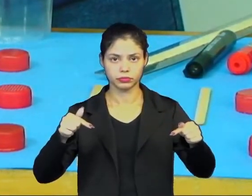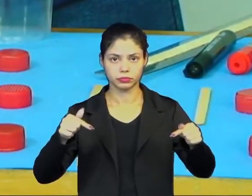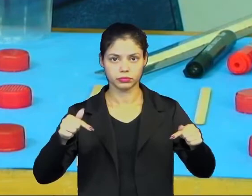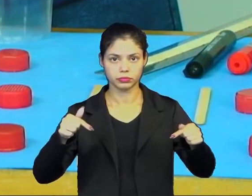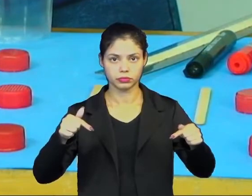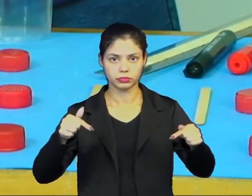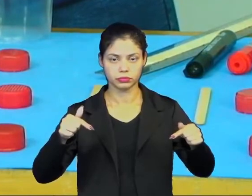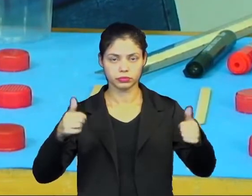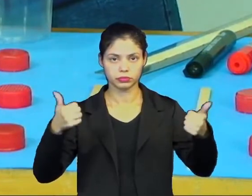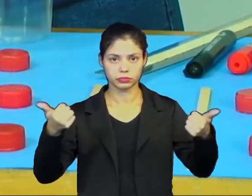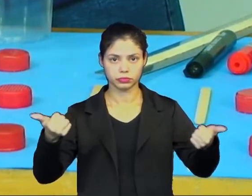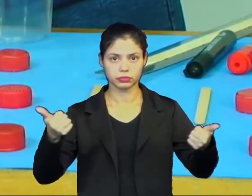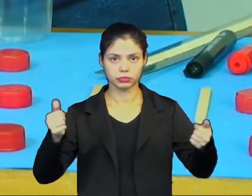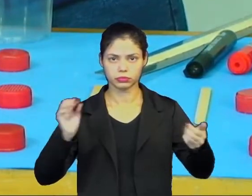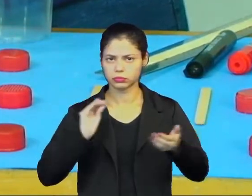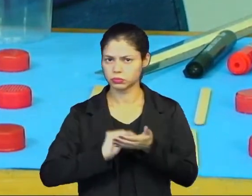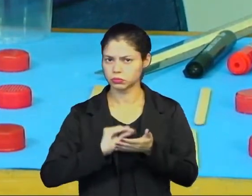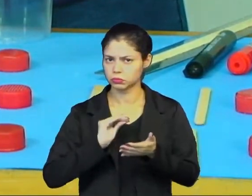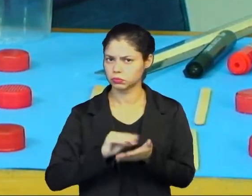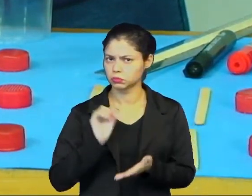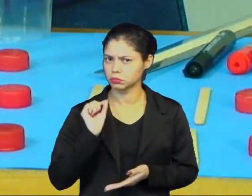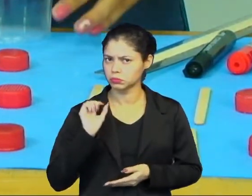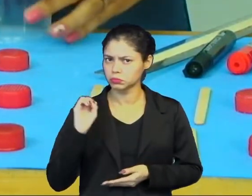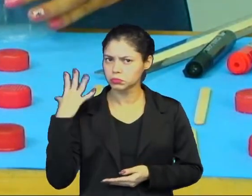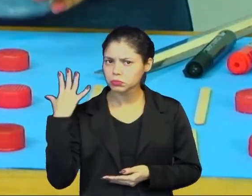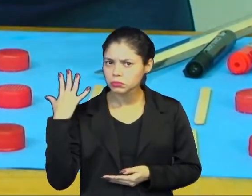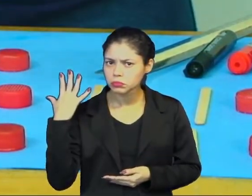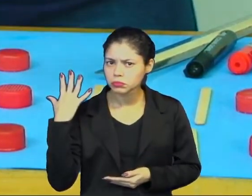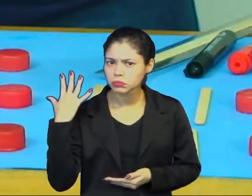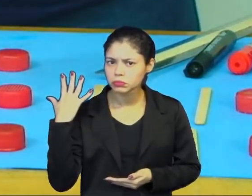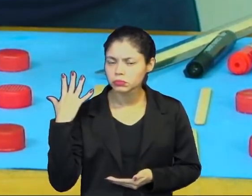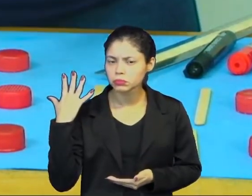17. E o que foi que aconteceu aqui?